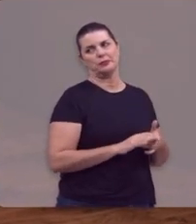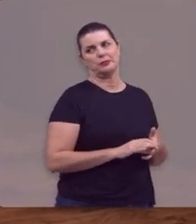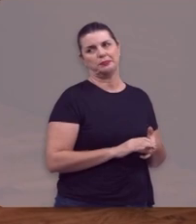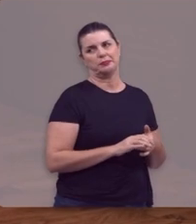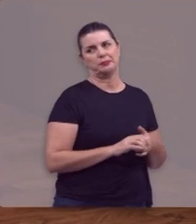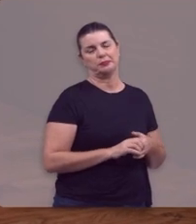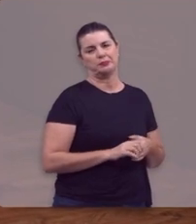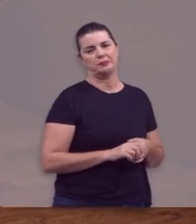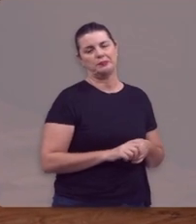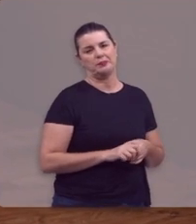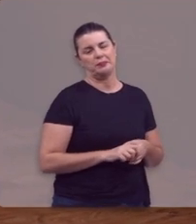a Jesus.